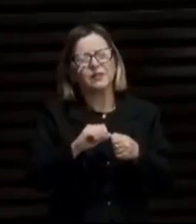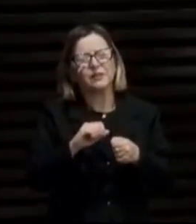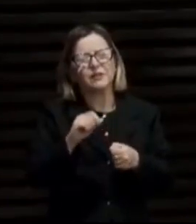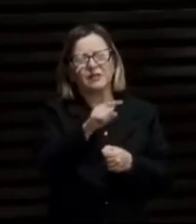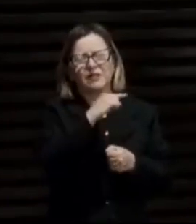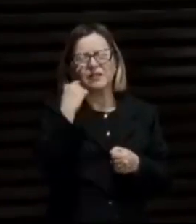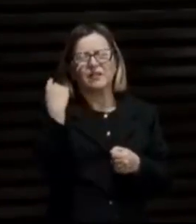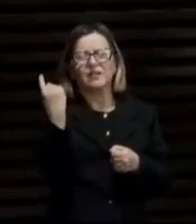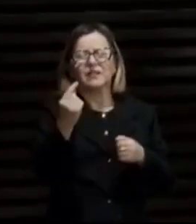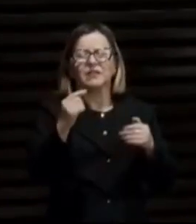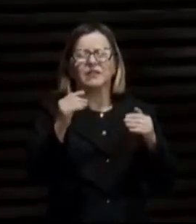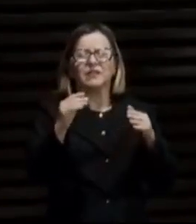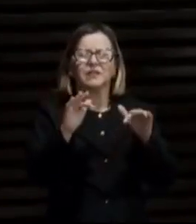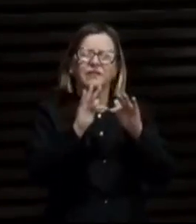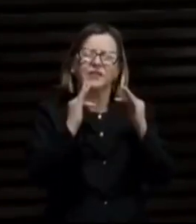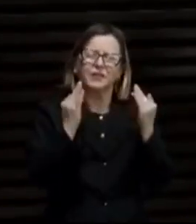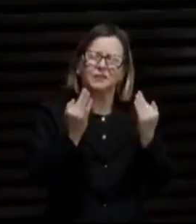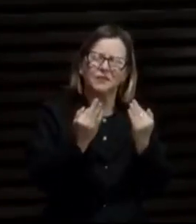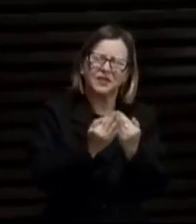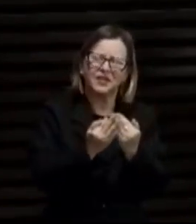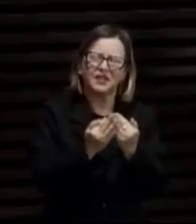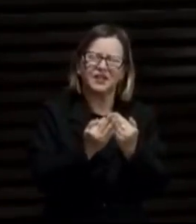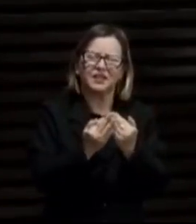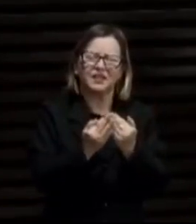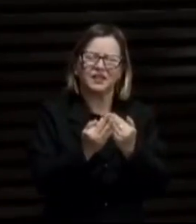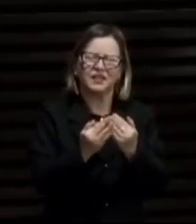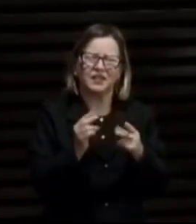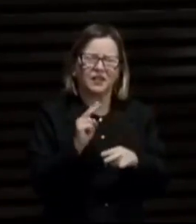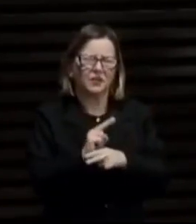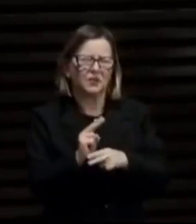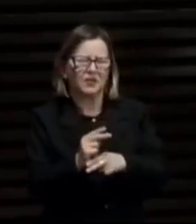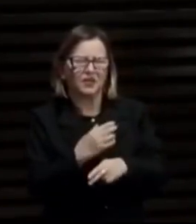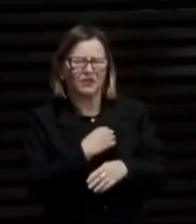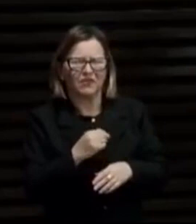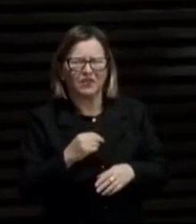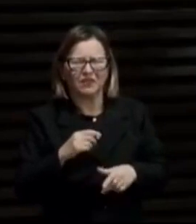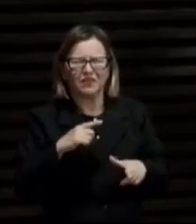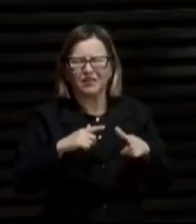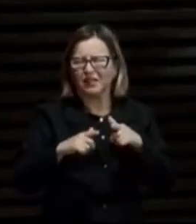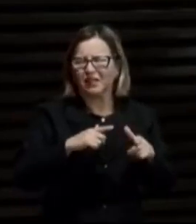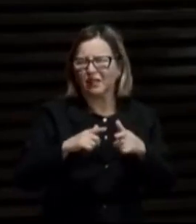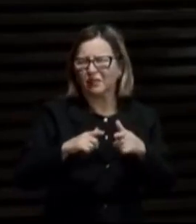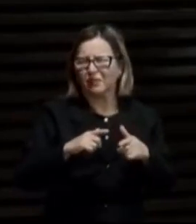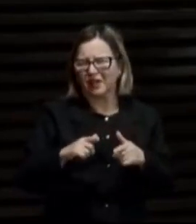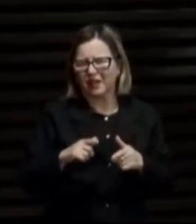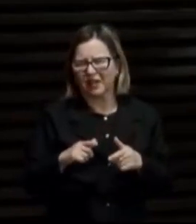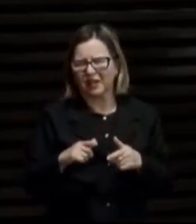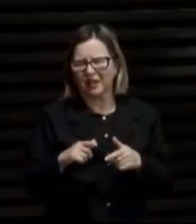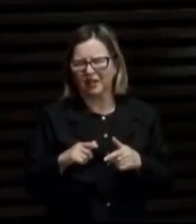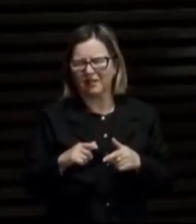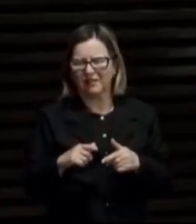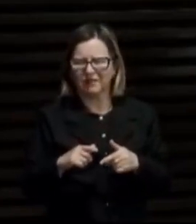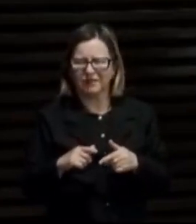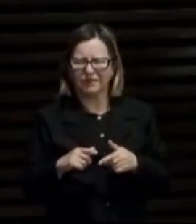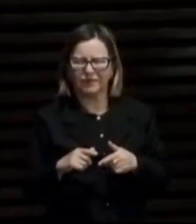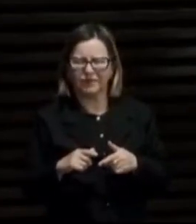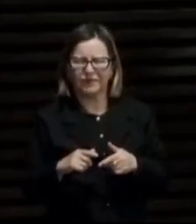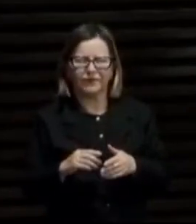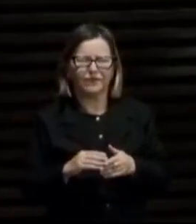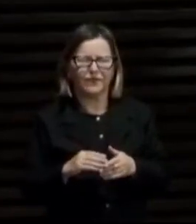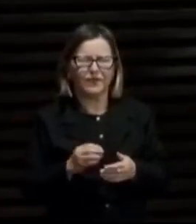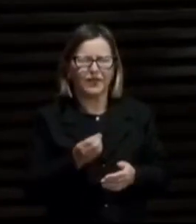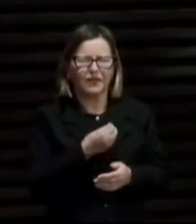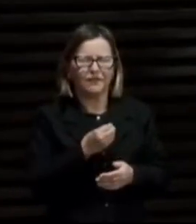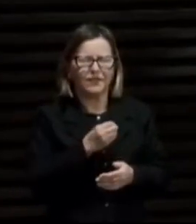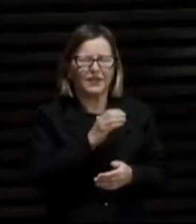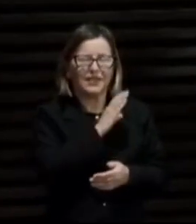lares, na criação dos nossos filhos, no trabalho, no trato com as pessoas. Que a vida de Cristo